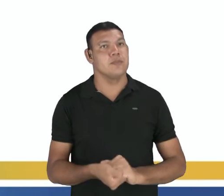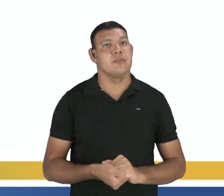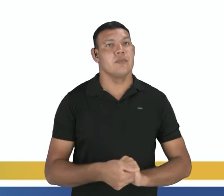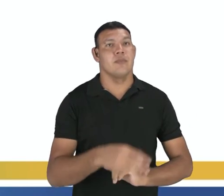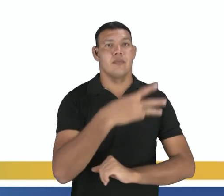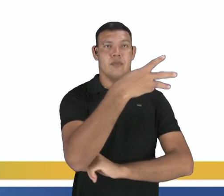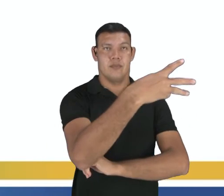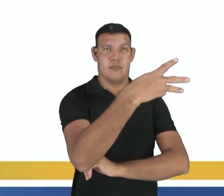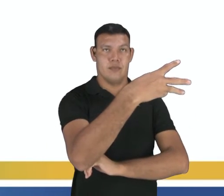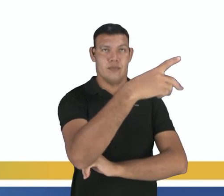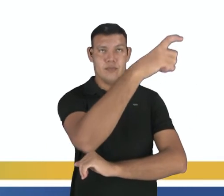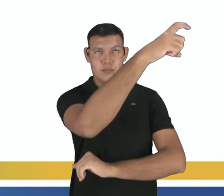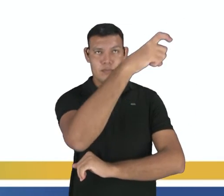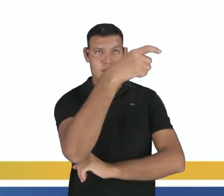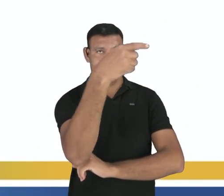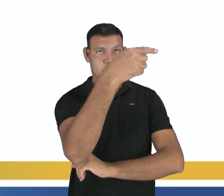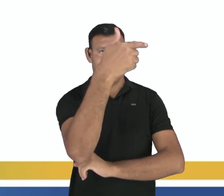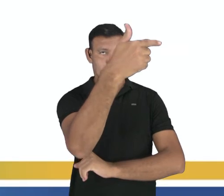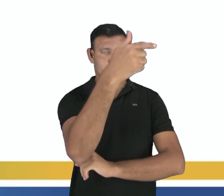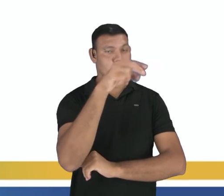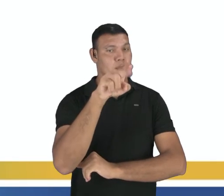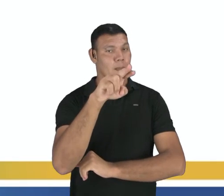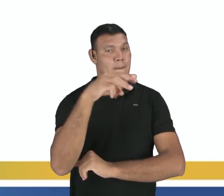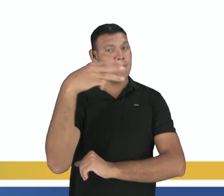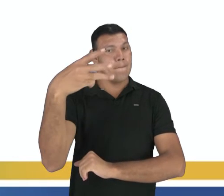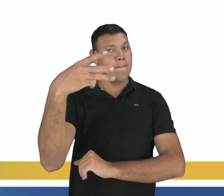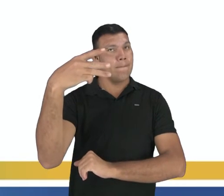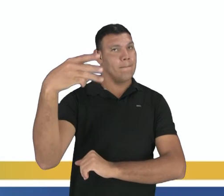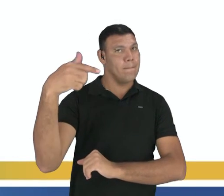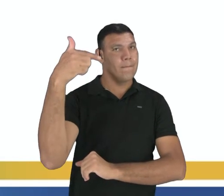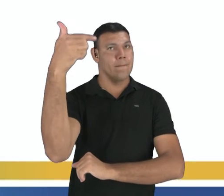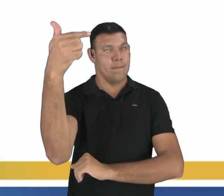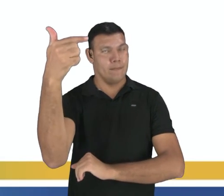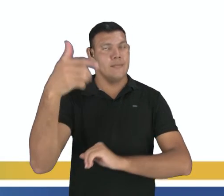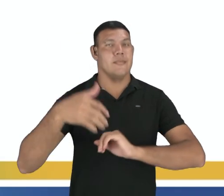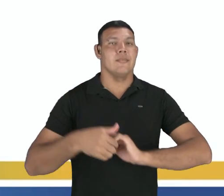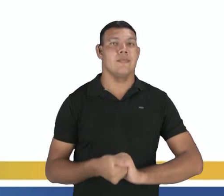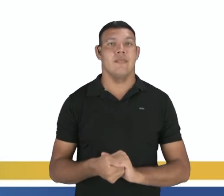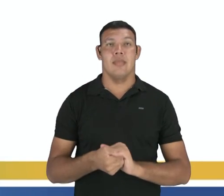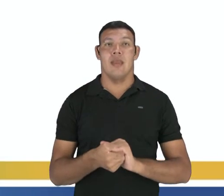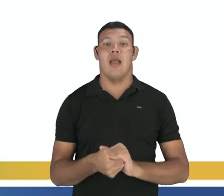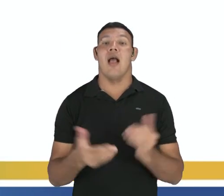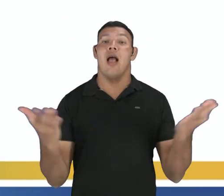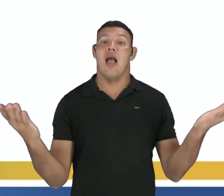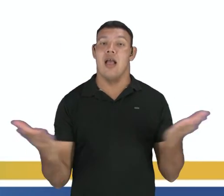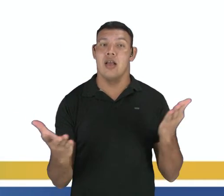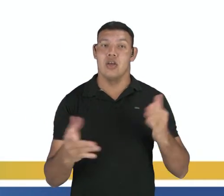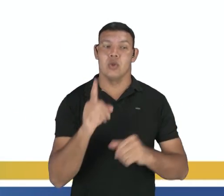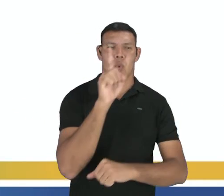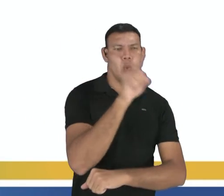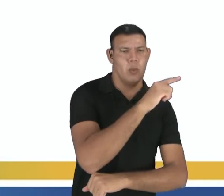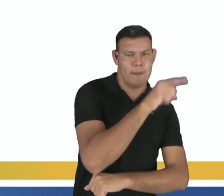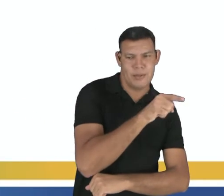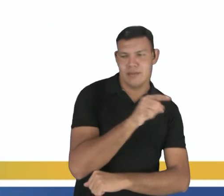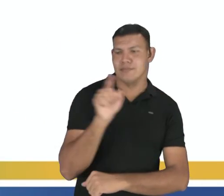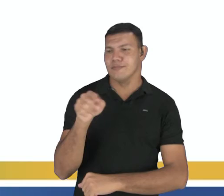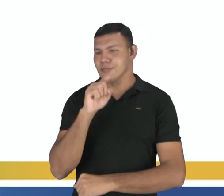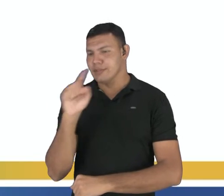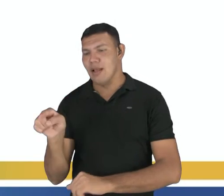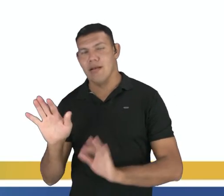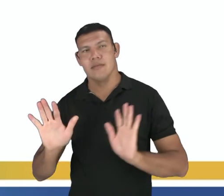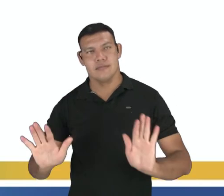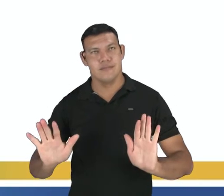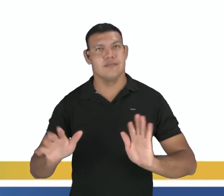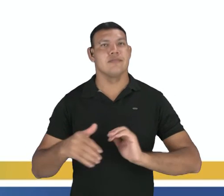Então, ficará 3 elevado a x menos 2 igual a 3 ao quadrado. Agora vamos trabalhar somente com os expoentes.